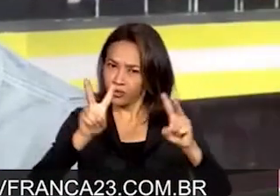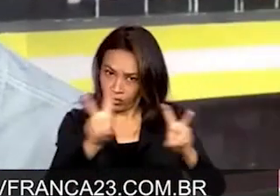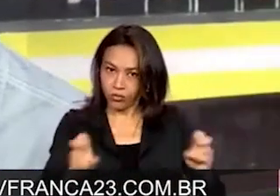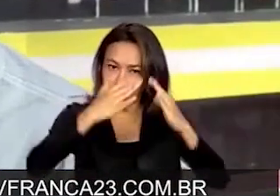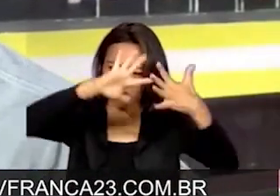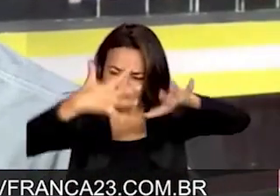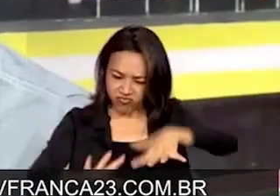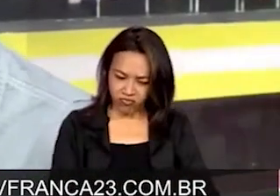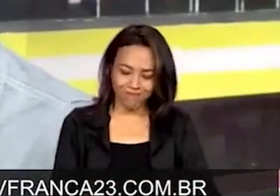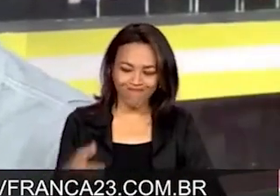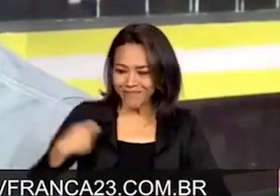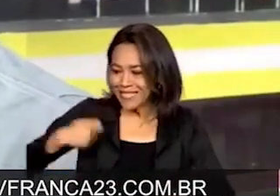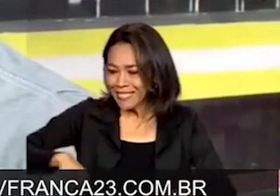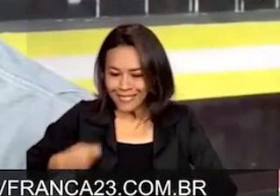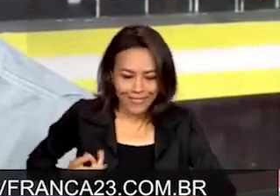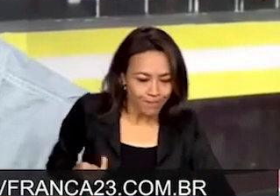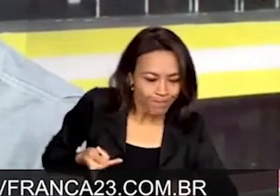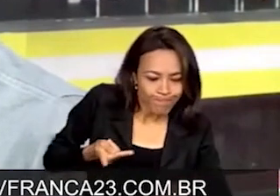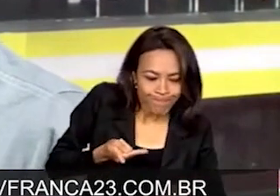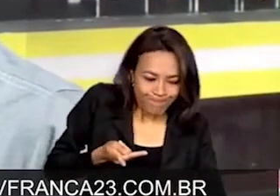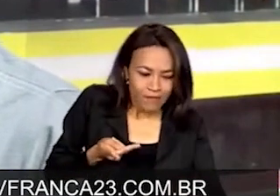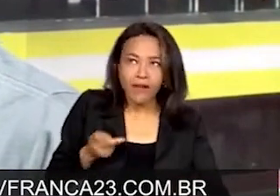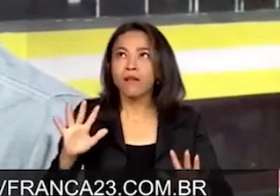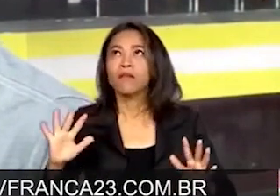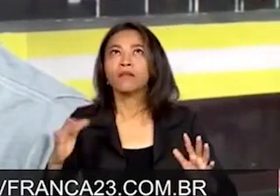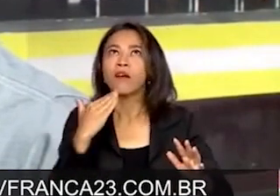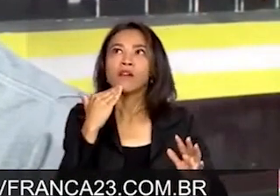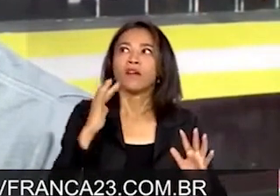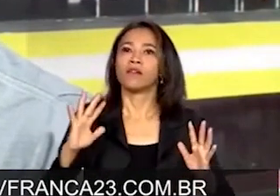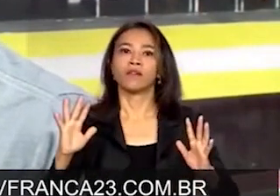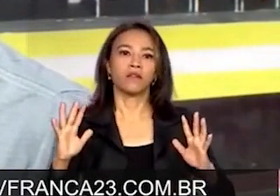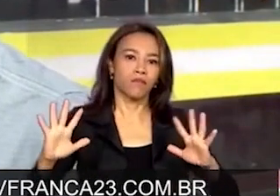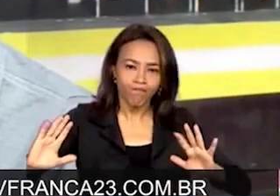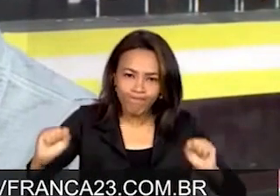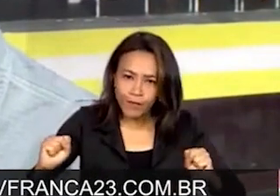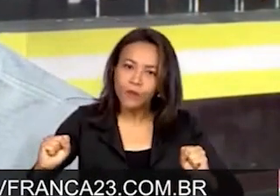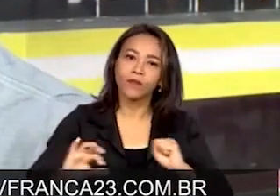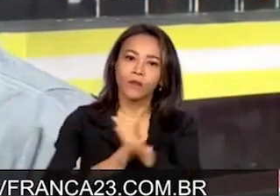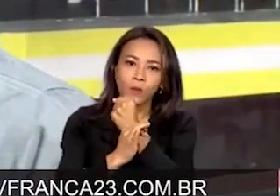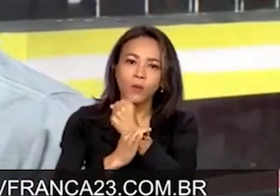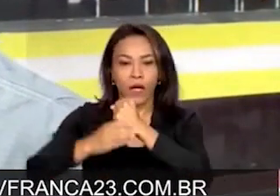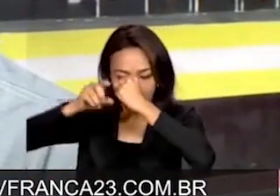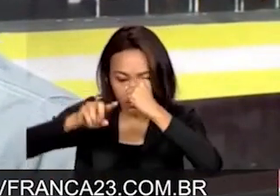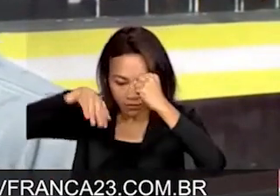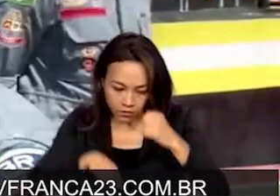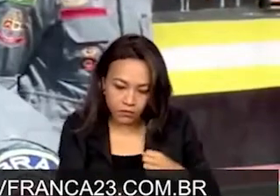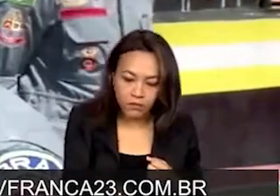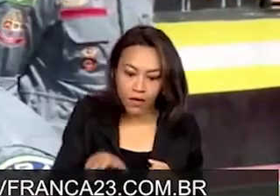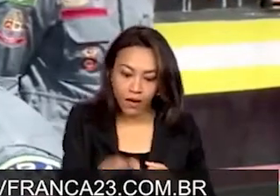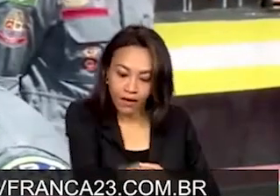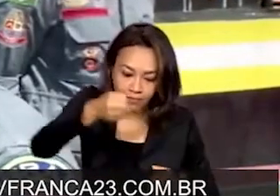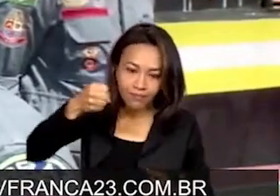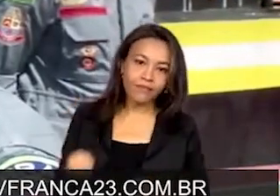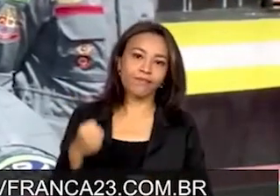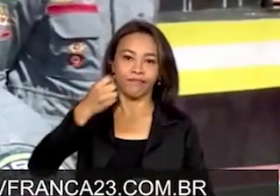né? Onde a gente tem que acessar uma vítima num ambiente instável, estabilizar esse ambiente e fazer o resgate da melhor forma possível. Nosso dia a